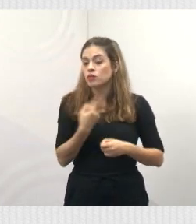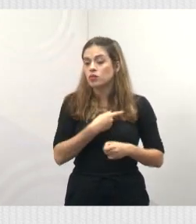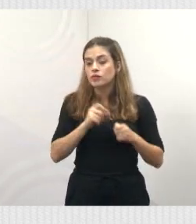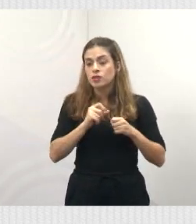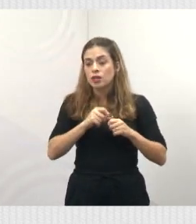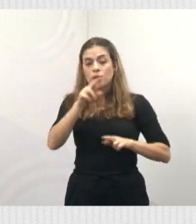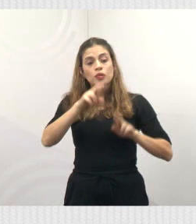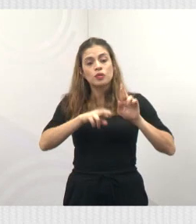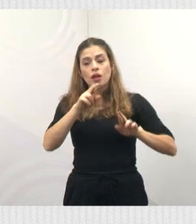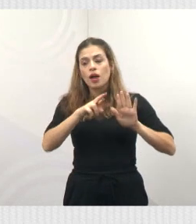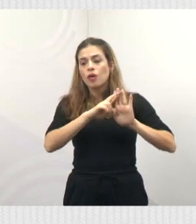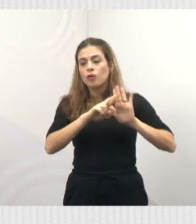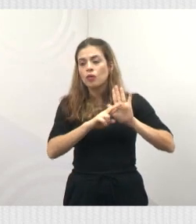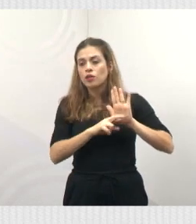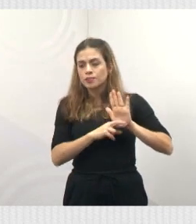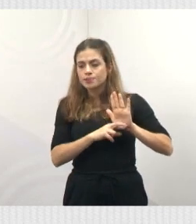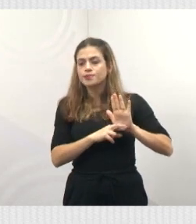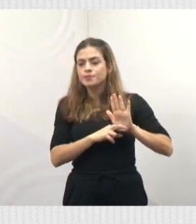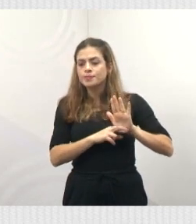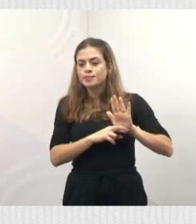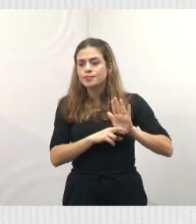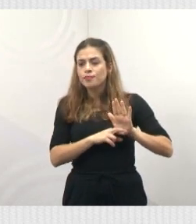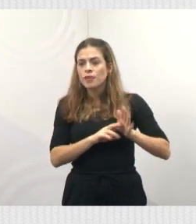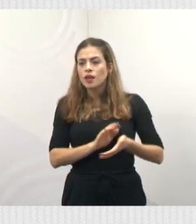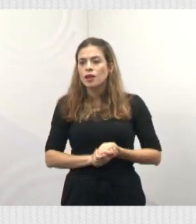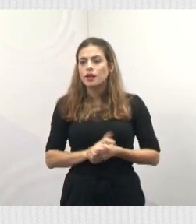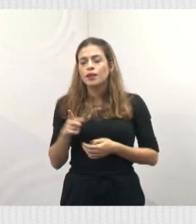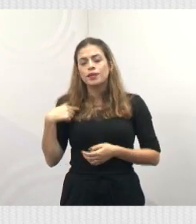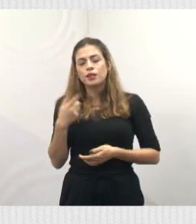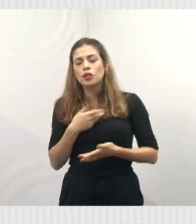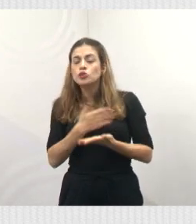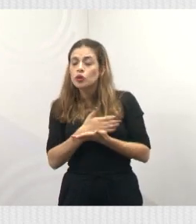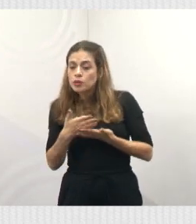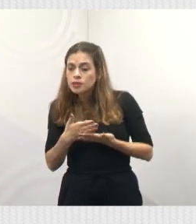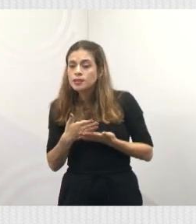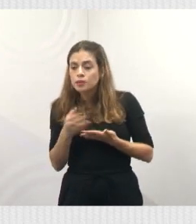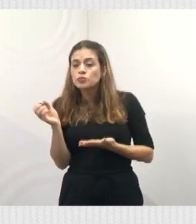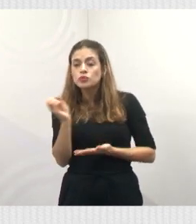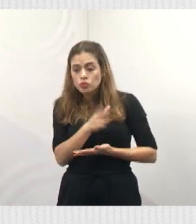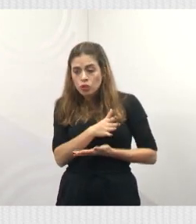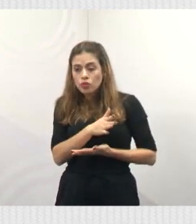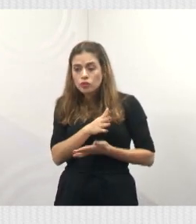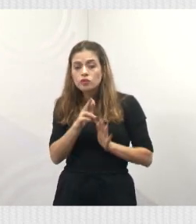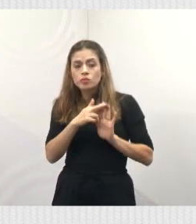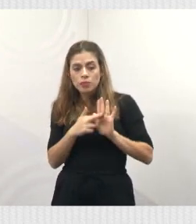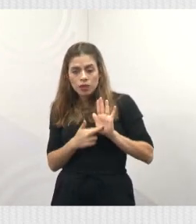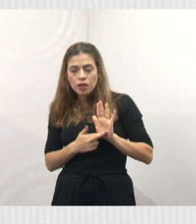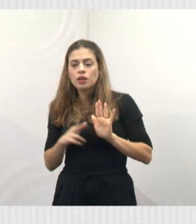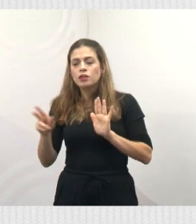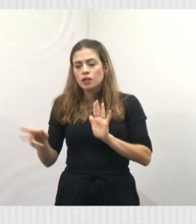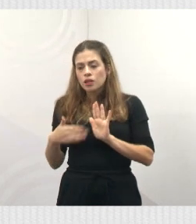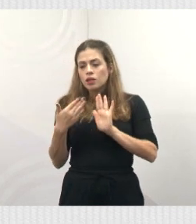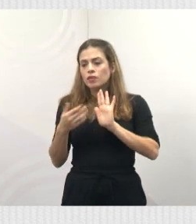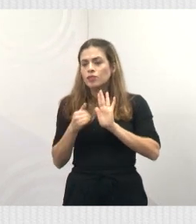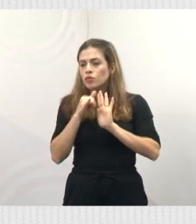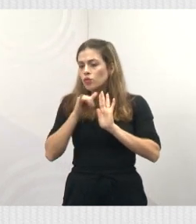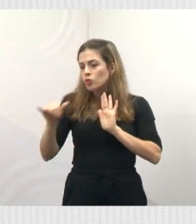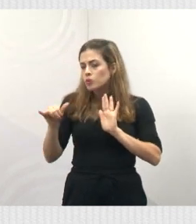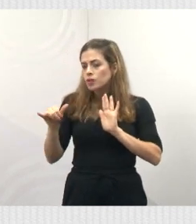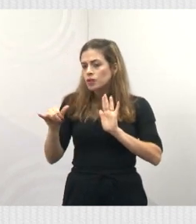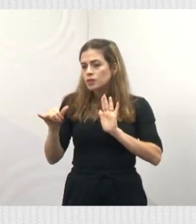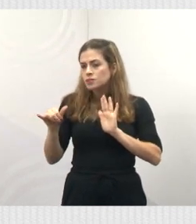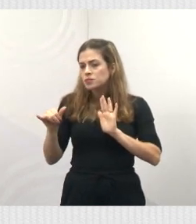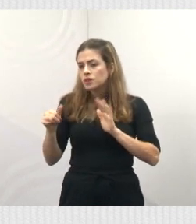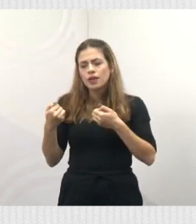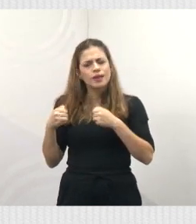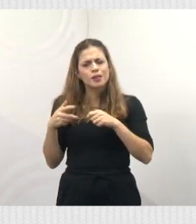E, a partir do momento que eles regulamentaram, nós começamos a aplicar o novo modelo e depois eles emitiram um comunicado dizendo